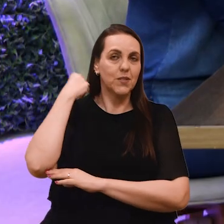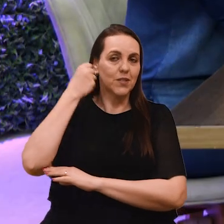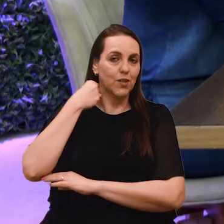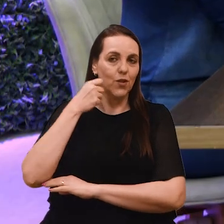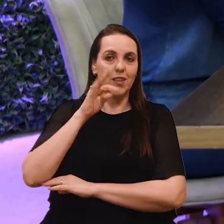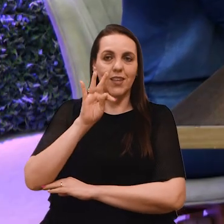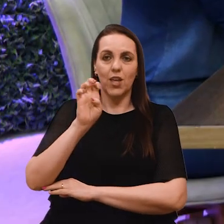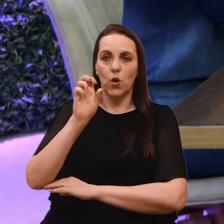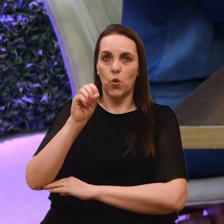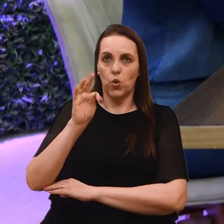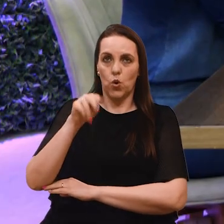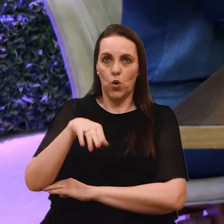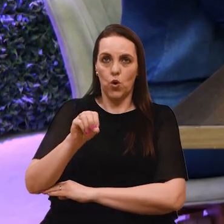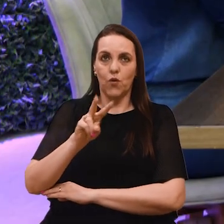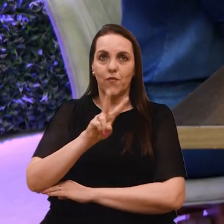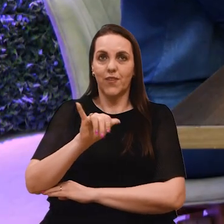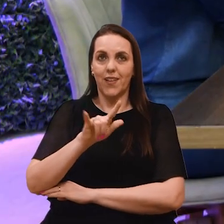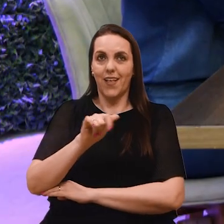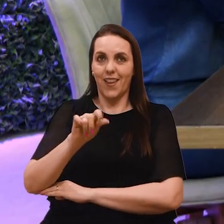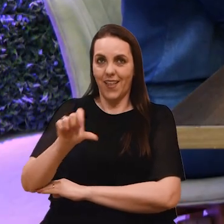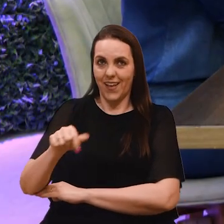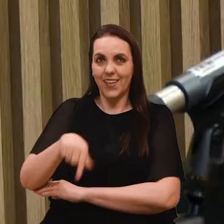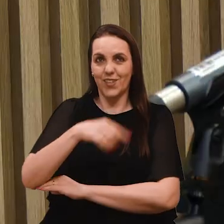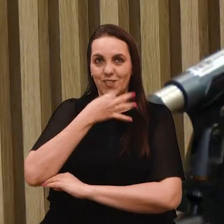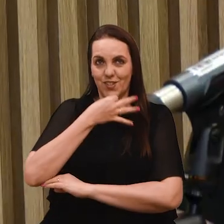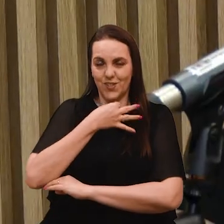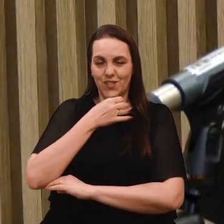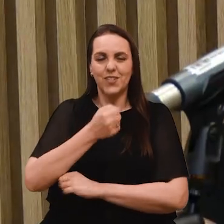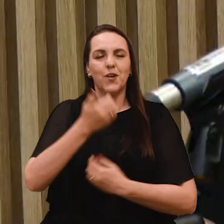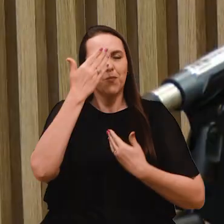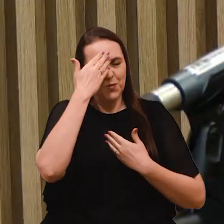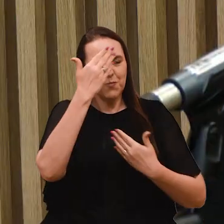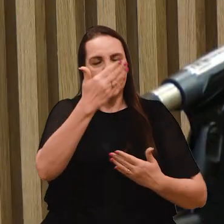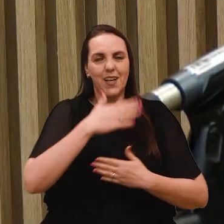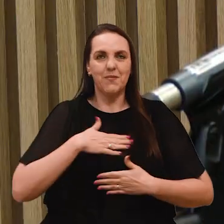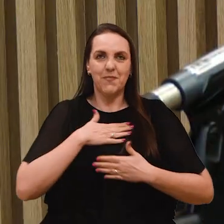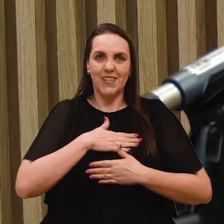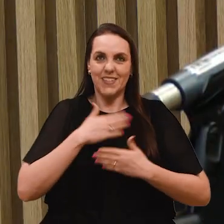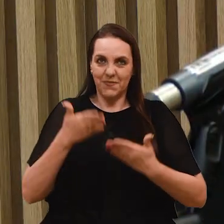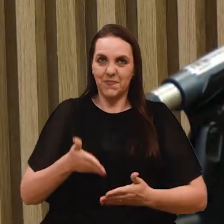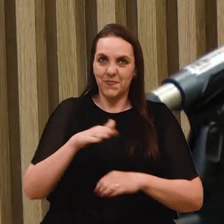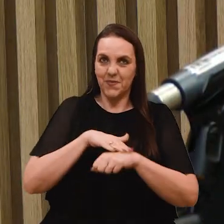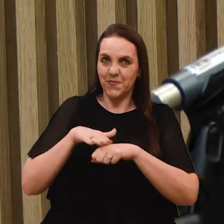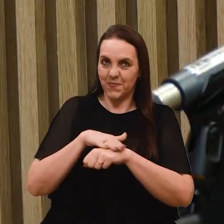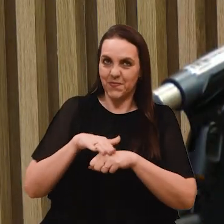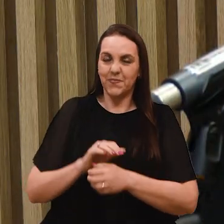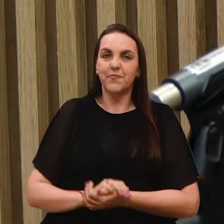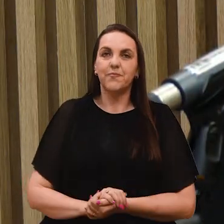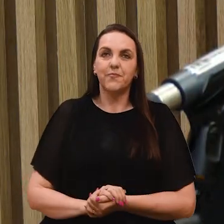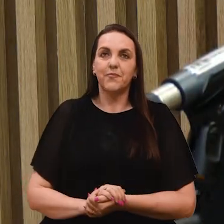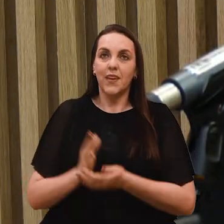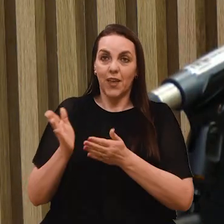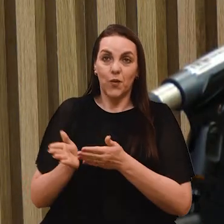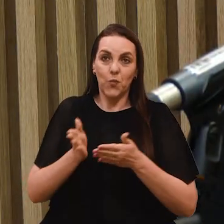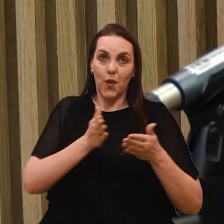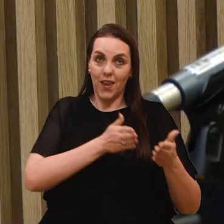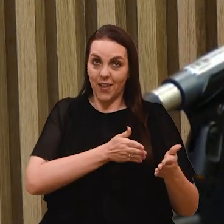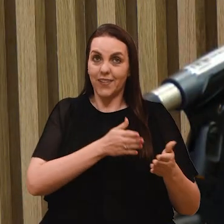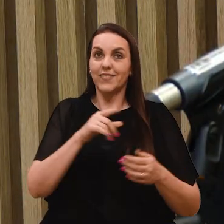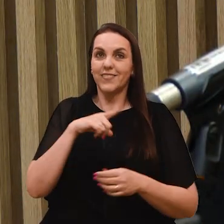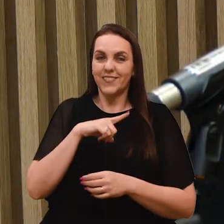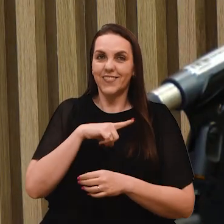do Sul. Seja bem-vindo, Lucas. Muito obrigado. É um prazer estar aqui e conversar com vocês. Obrigada. E aqui ao meu lado, gente, eu